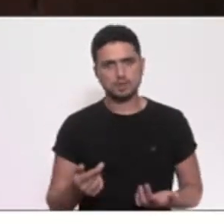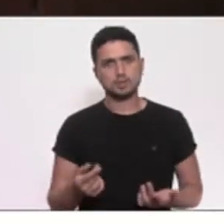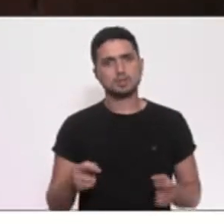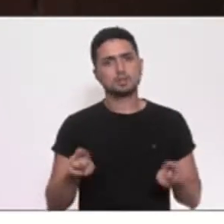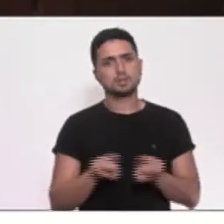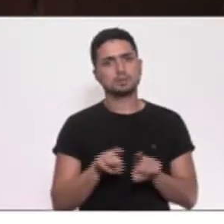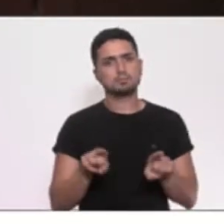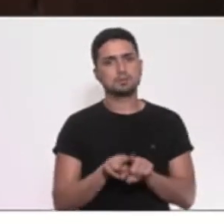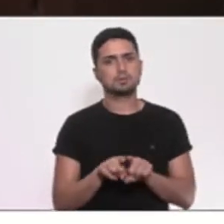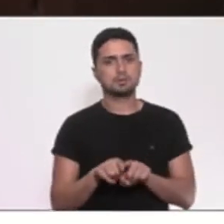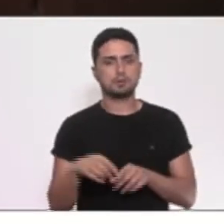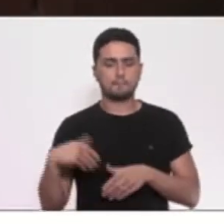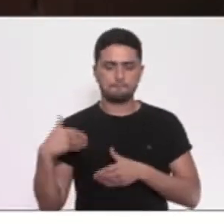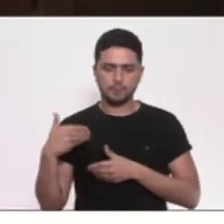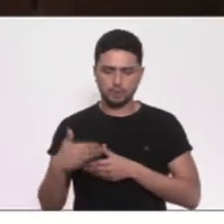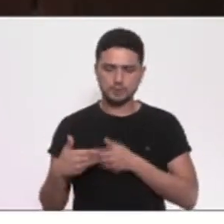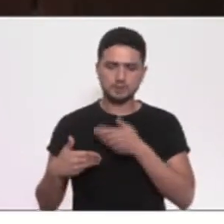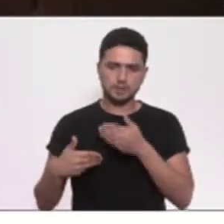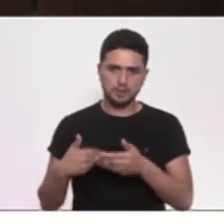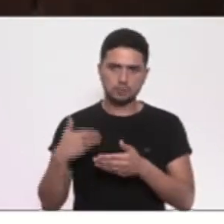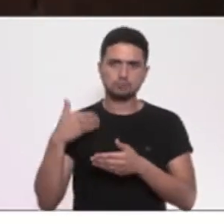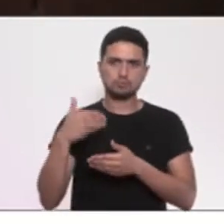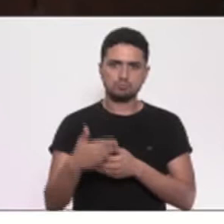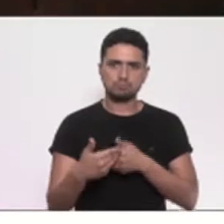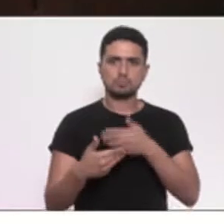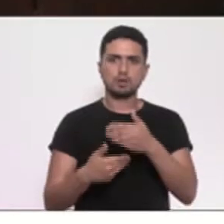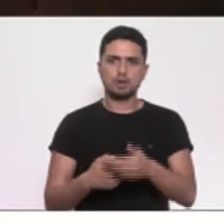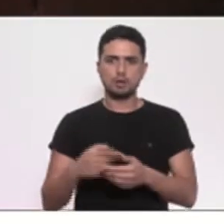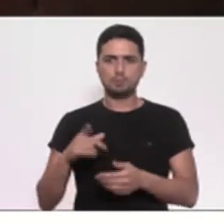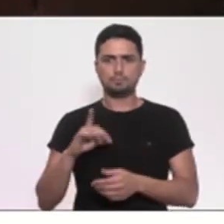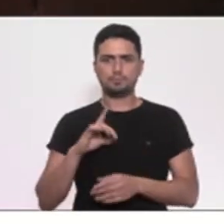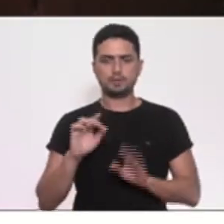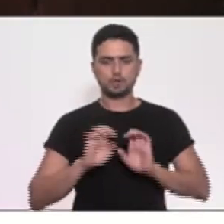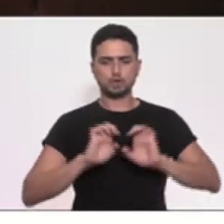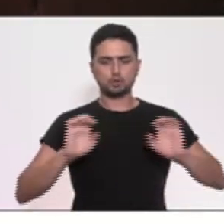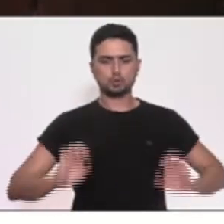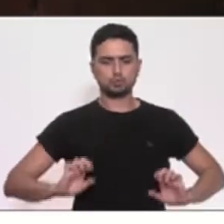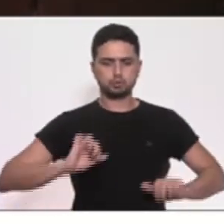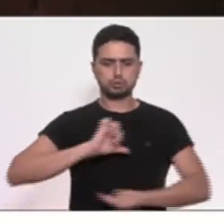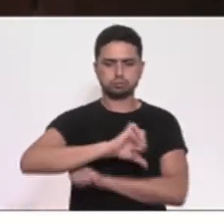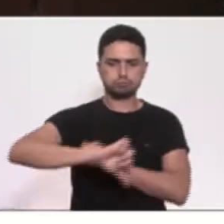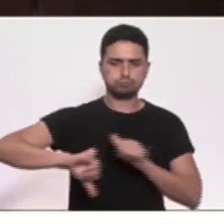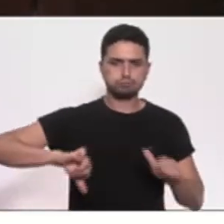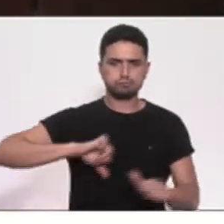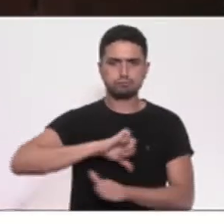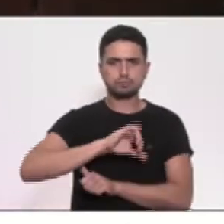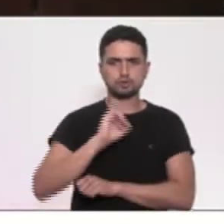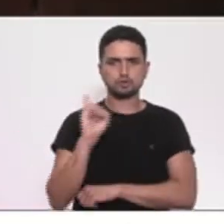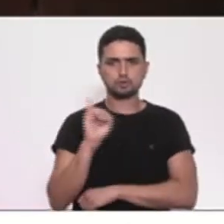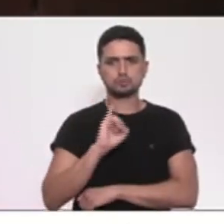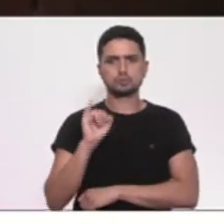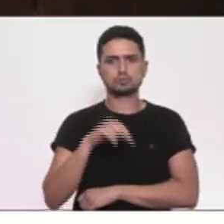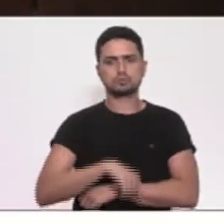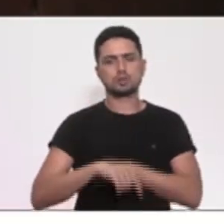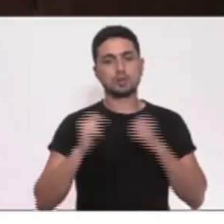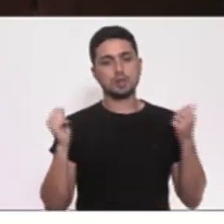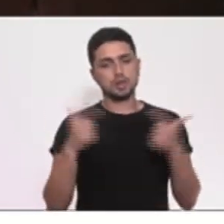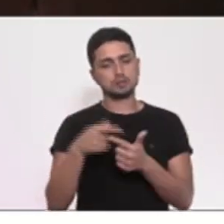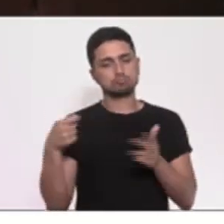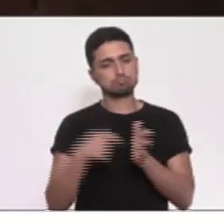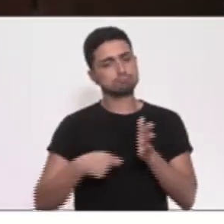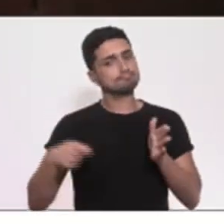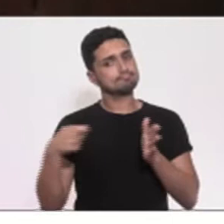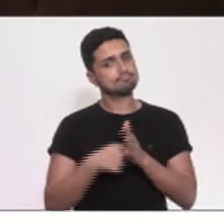mesmo processo de reedificação, de reestruturação institucional, que essa casa passa, também o Tribunal de Contas passa. Então,